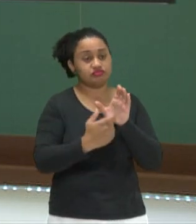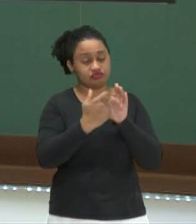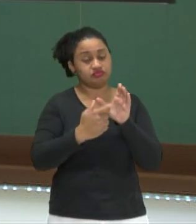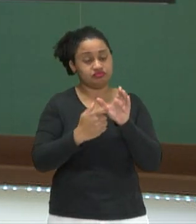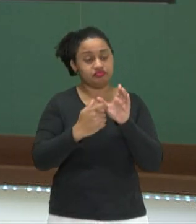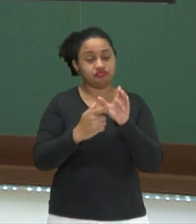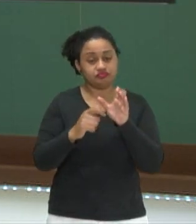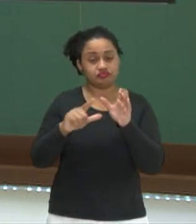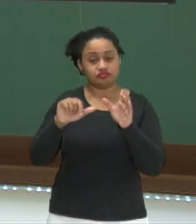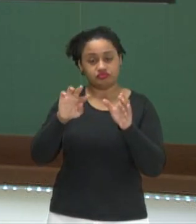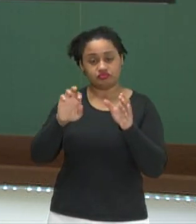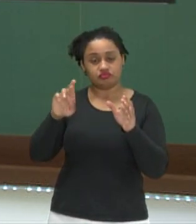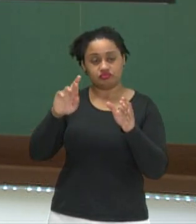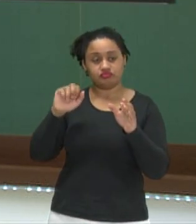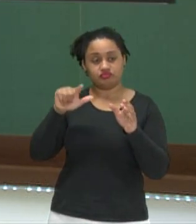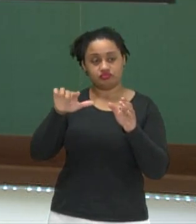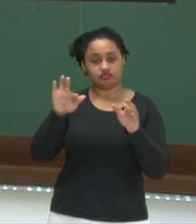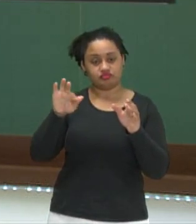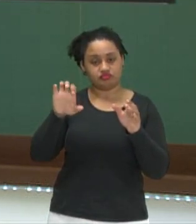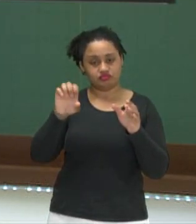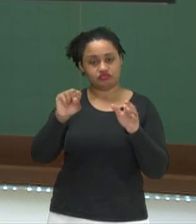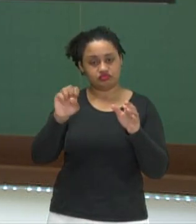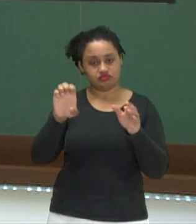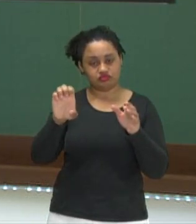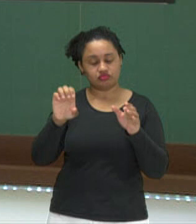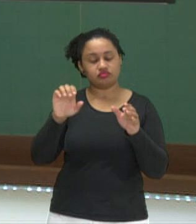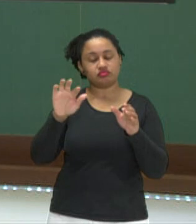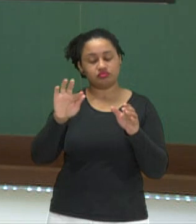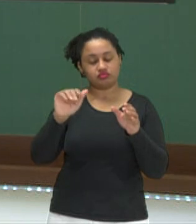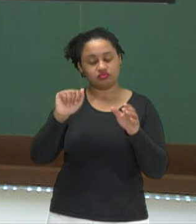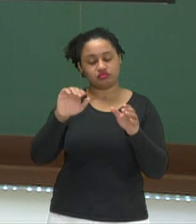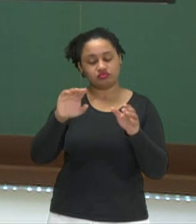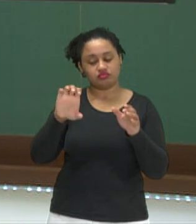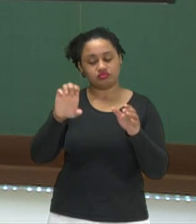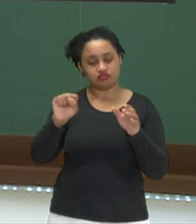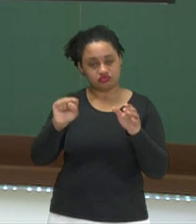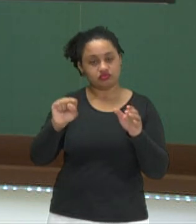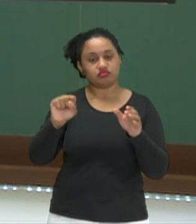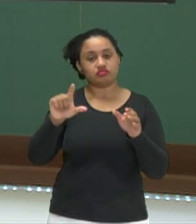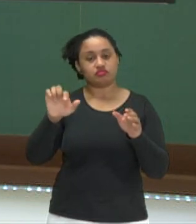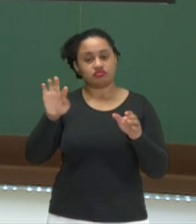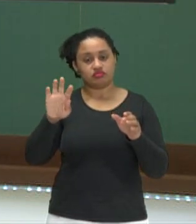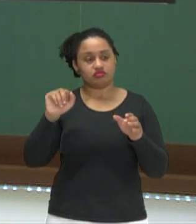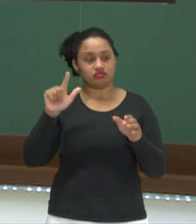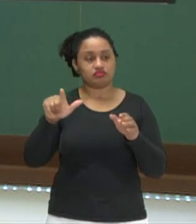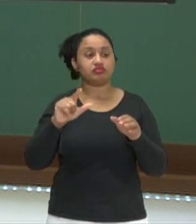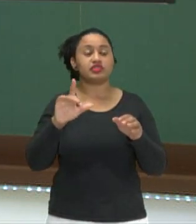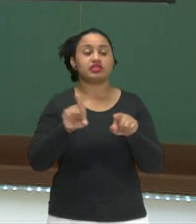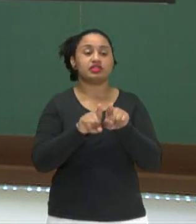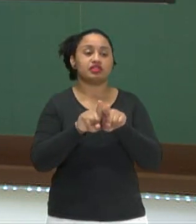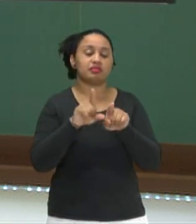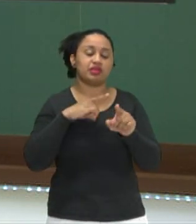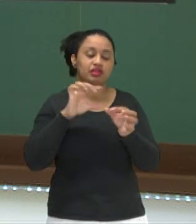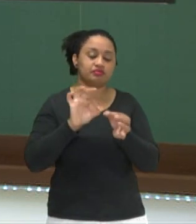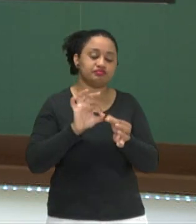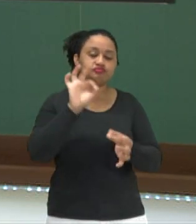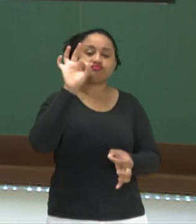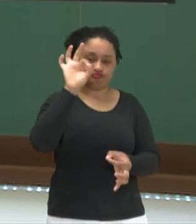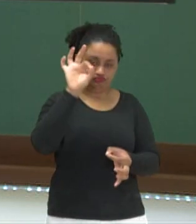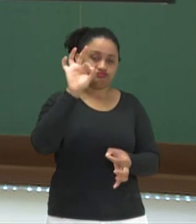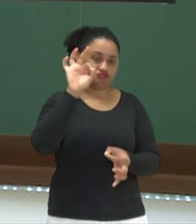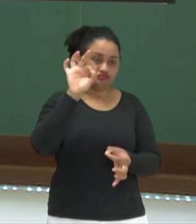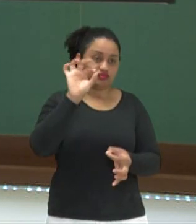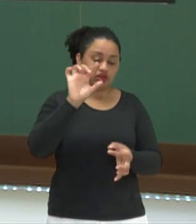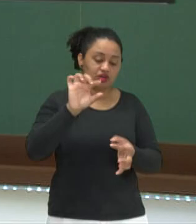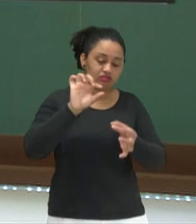de superfície lateral e superfície da base, que serão duas. E temos a altura. O que seria a altura?